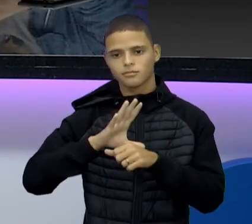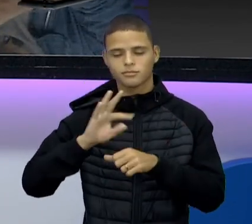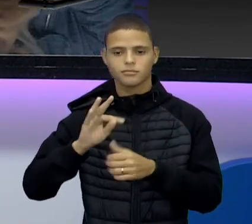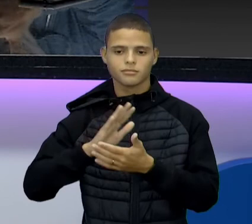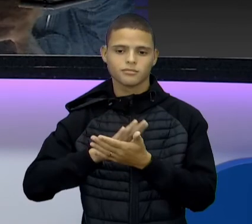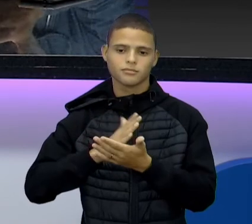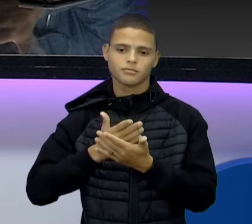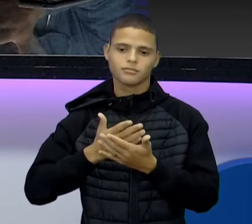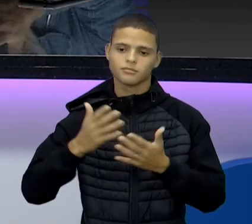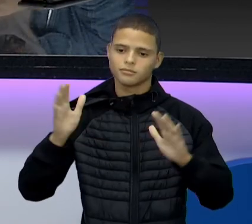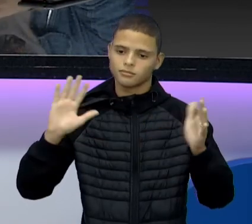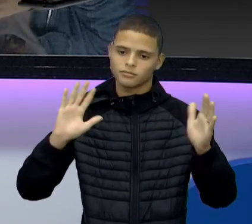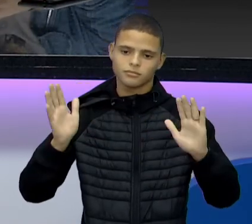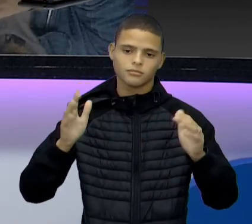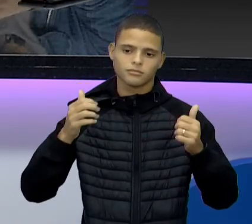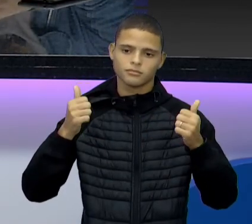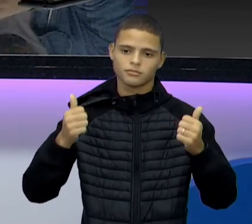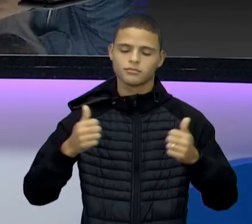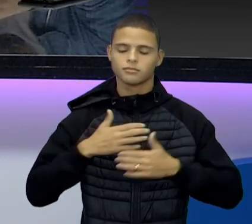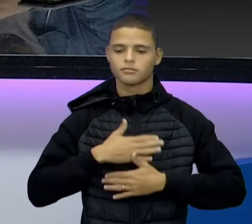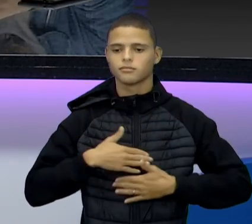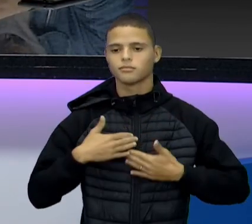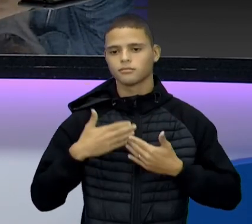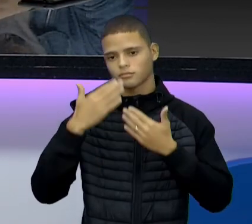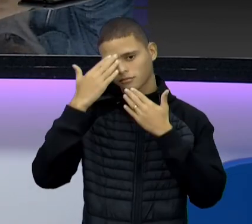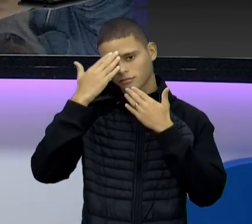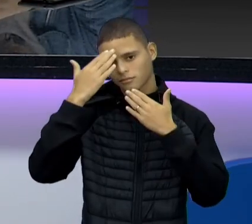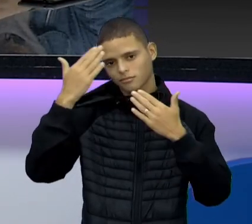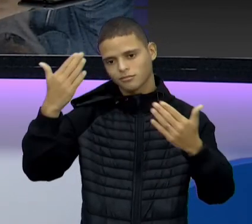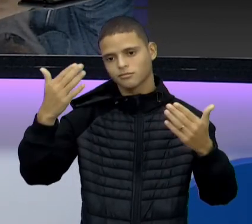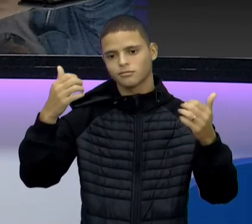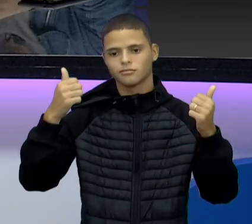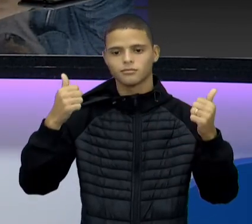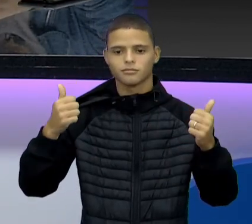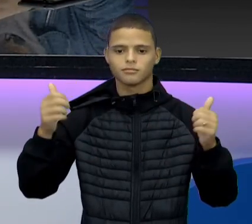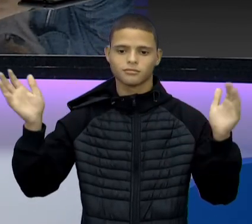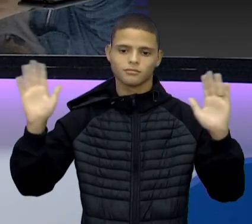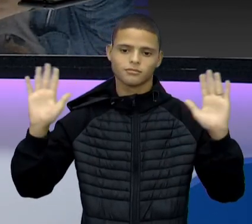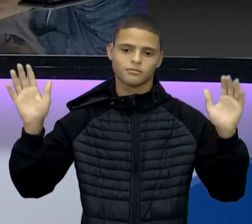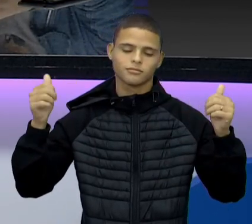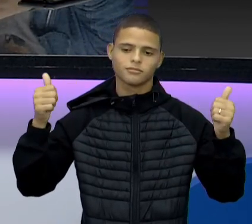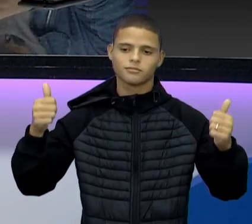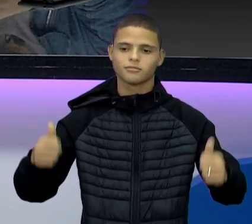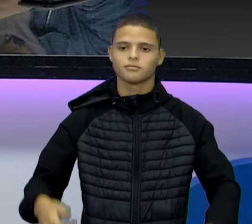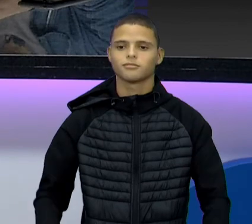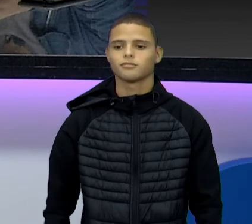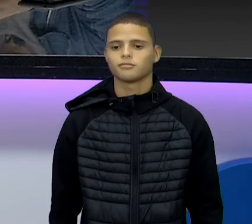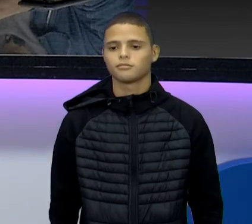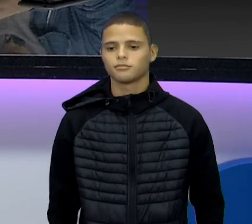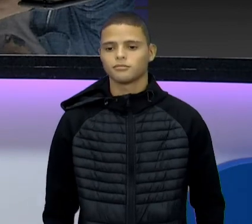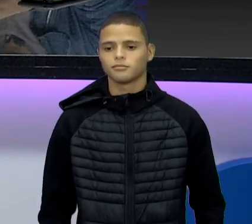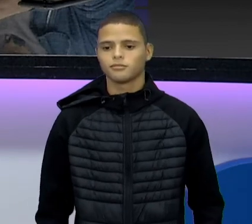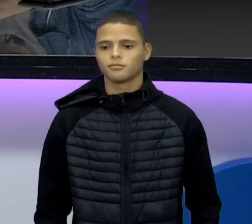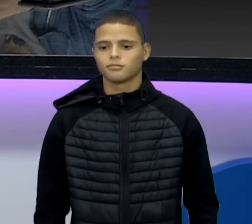mundo. Uma honra estar aqui com vocês. Muito obrigado, viu? Eu que agradeço, até a próxima. Tchau, tchau.